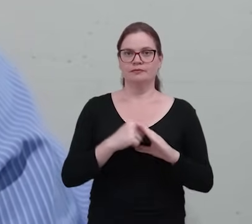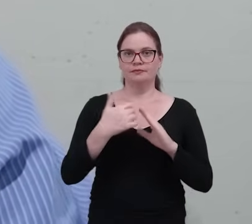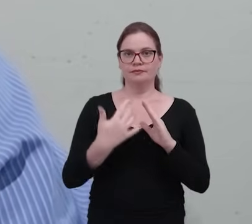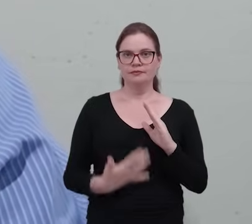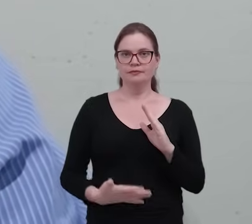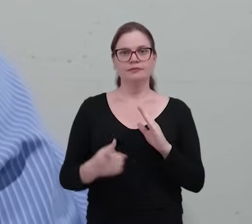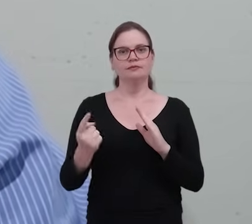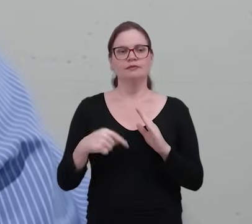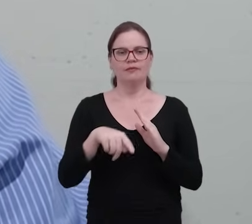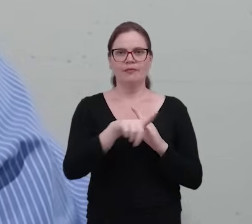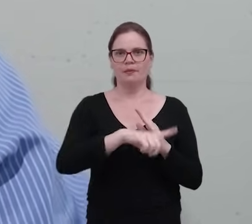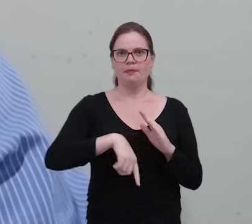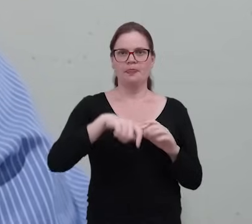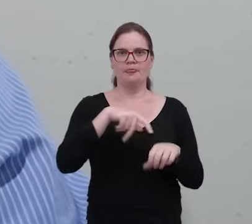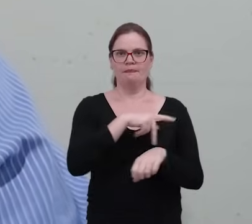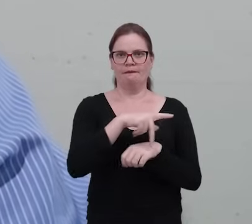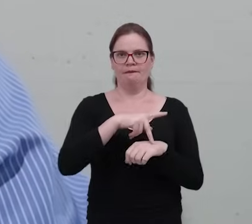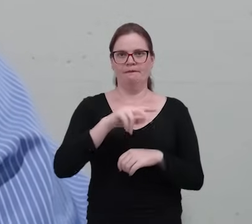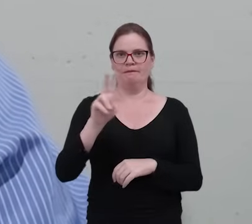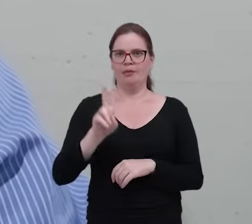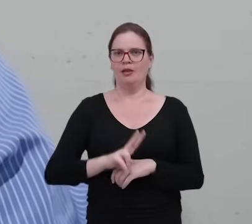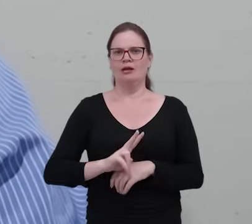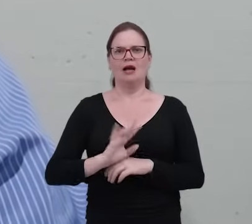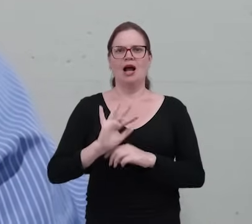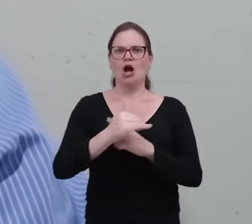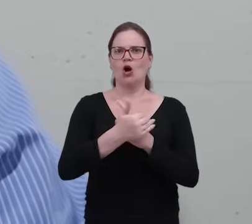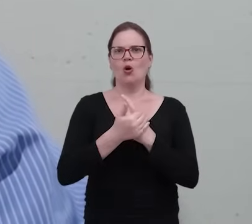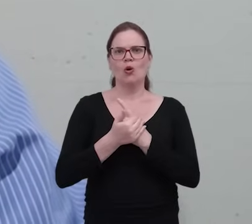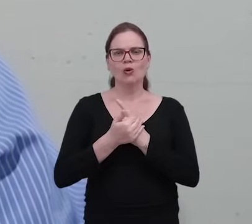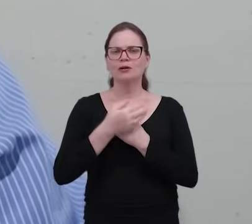dos irmãos muito acolhedores.